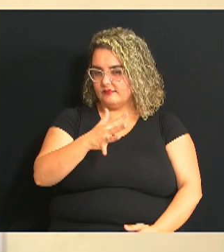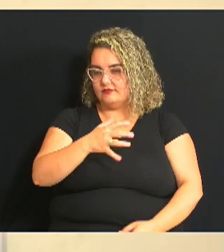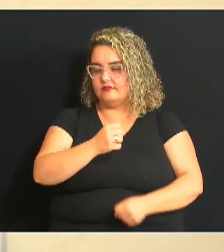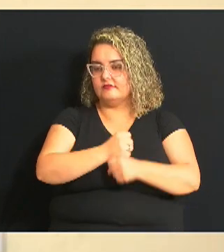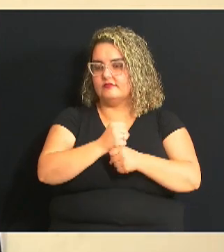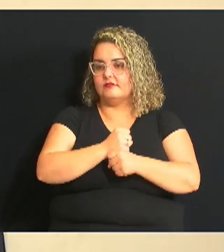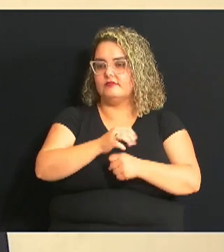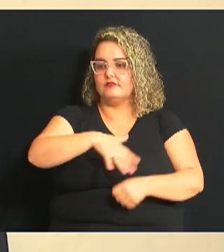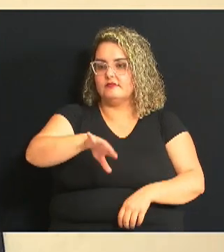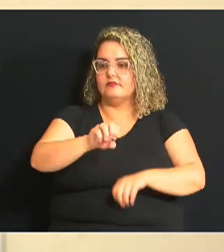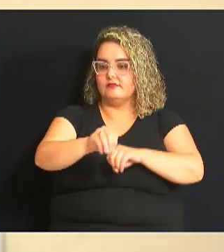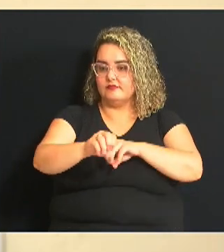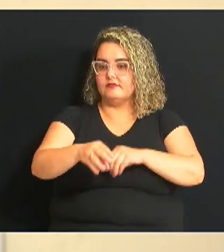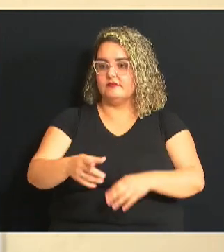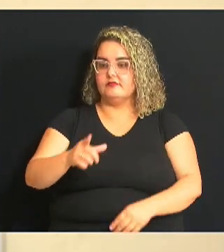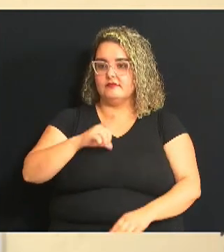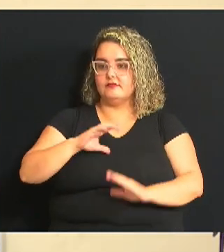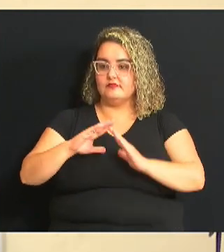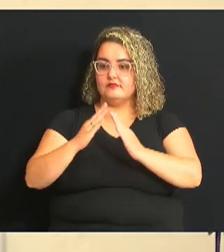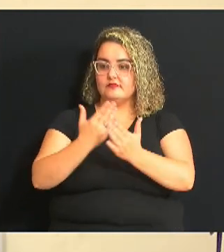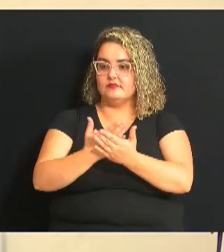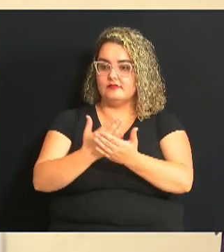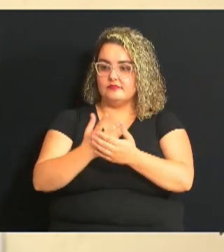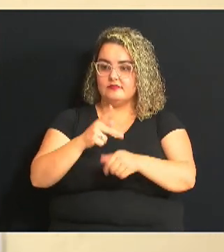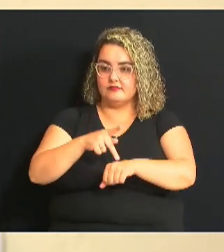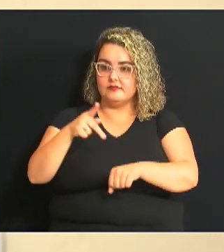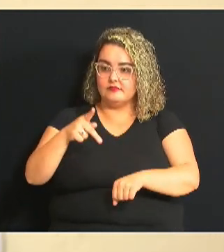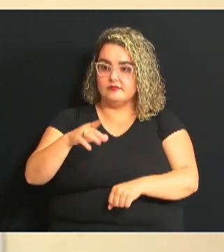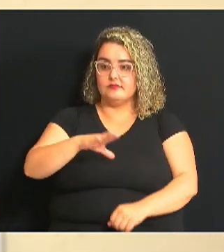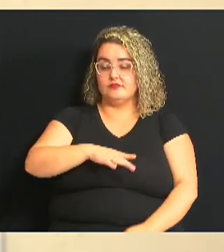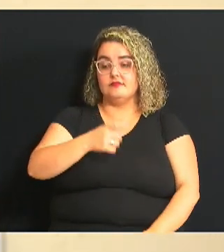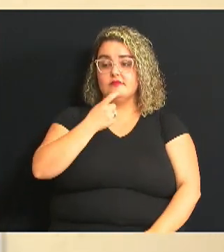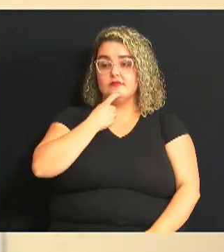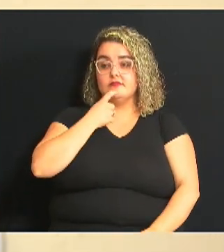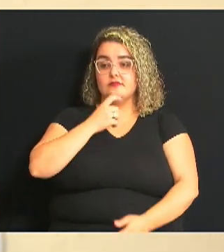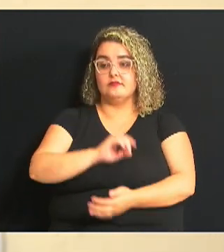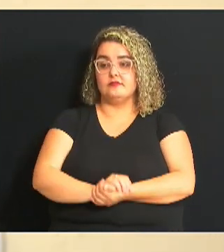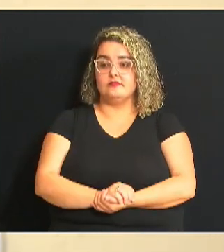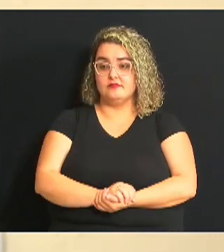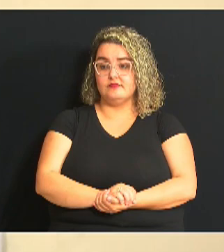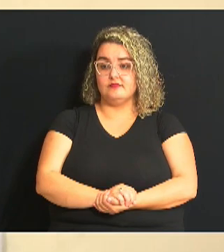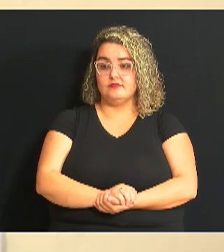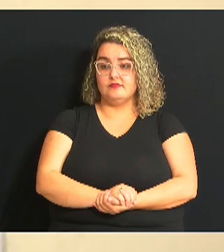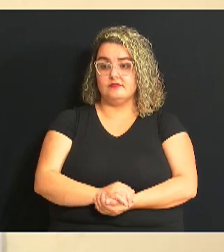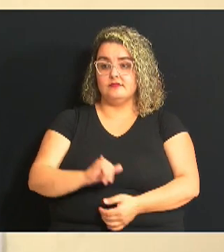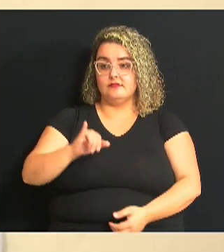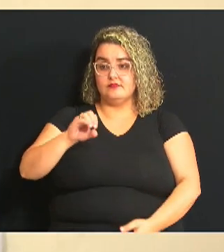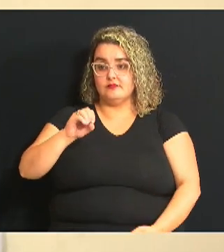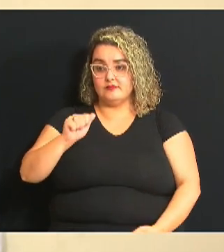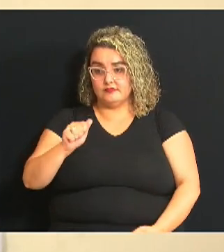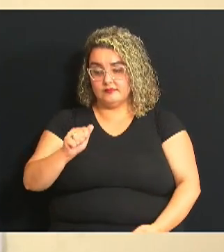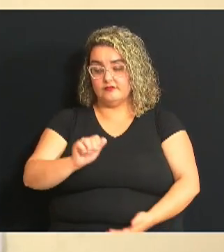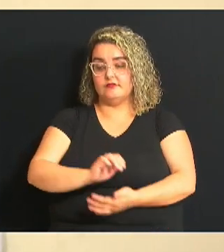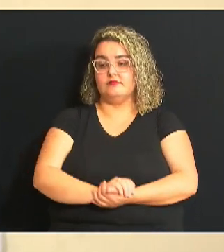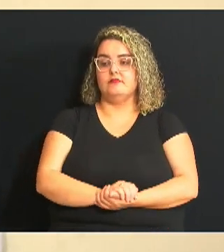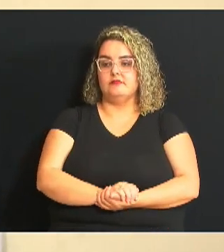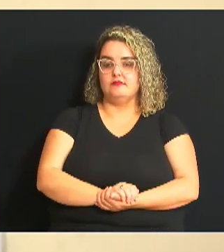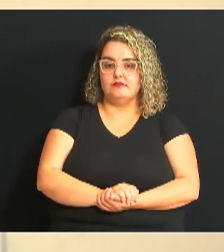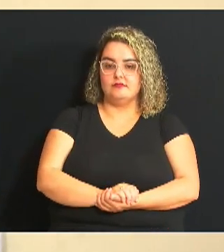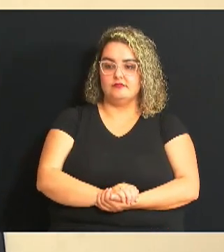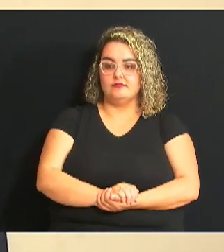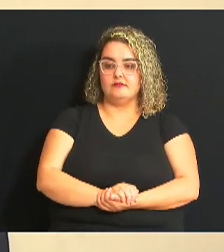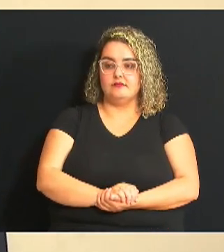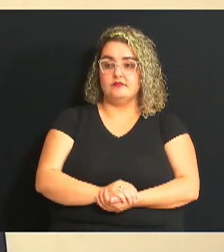de ensino, a gente tem uma escola de pós-graduação em Campinas, o IOA, e realmente a gente procura também levar